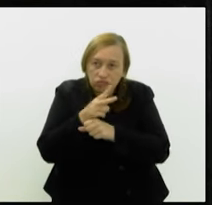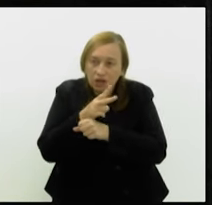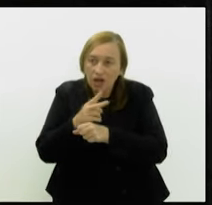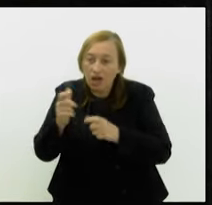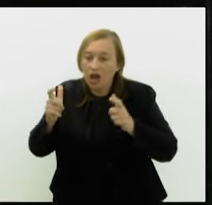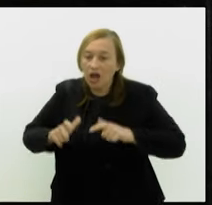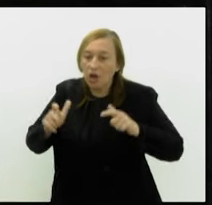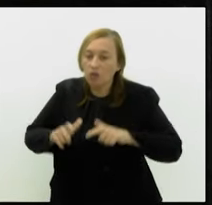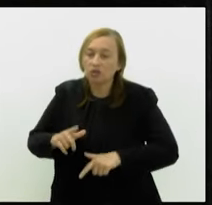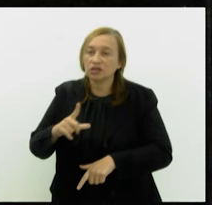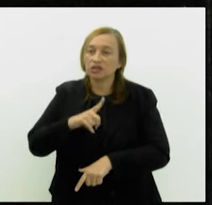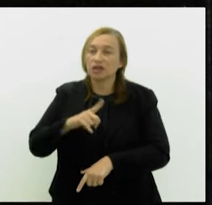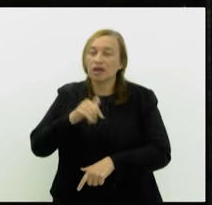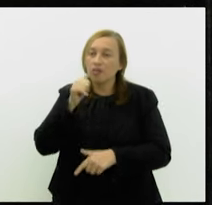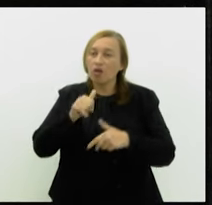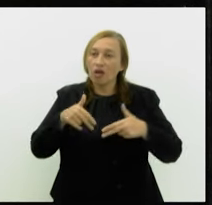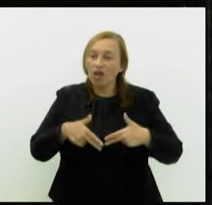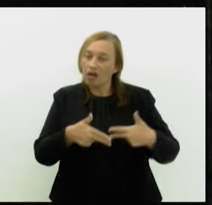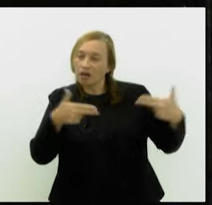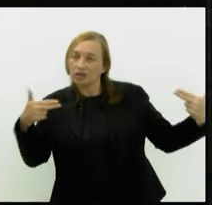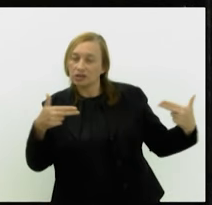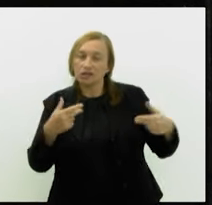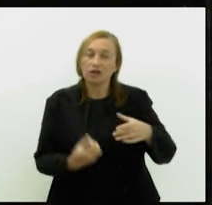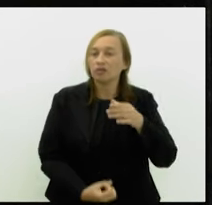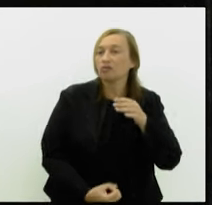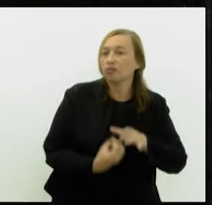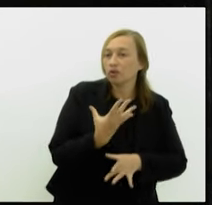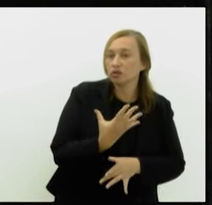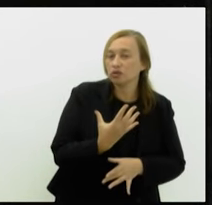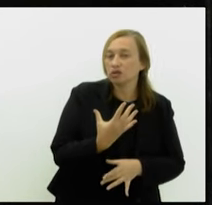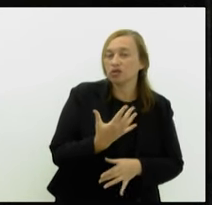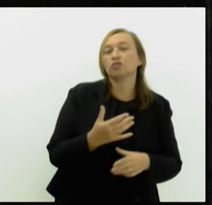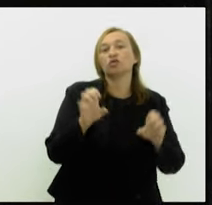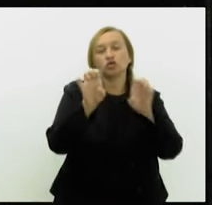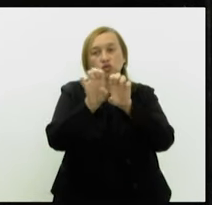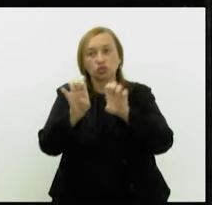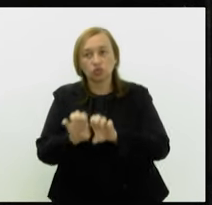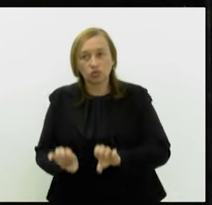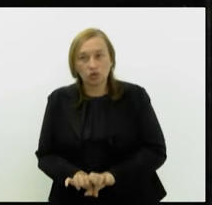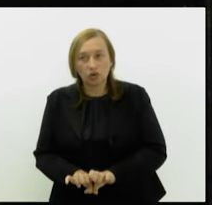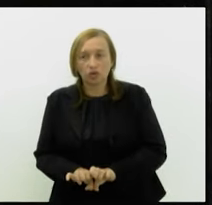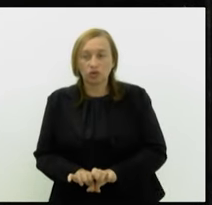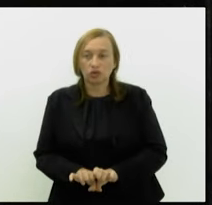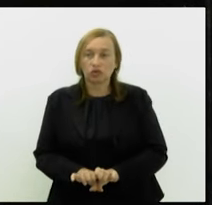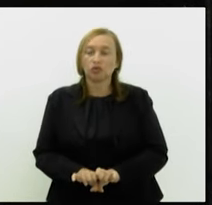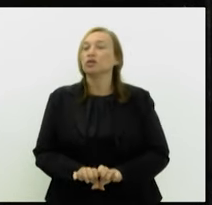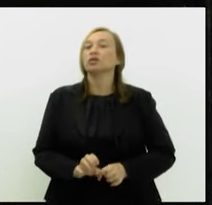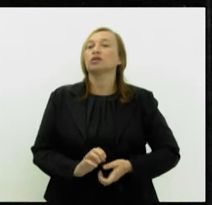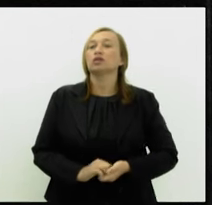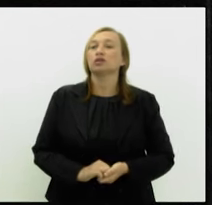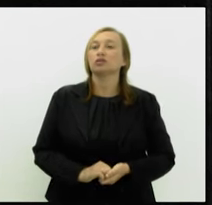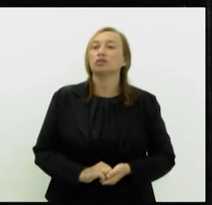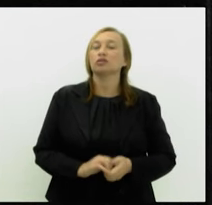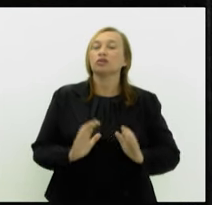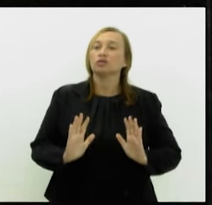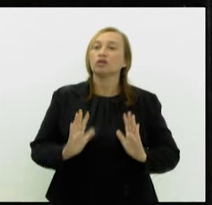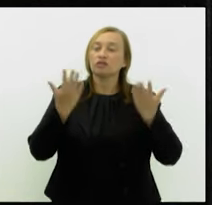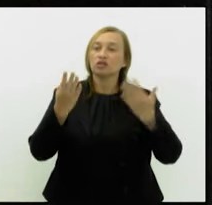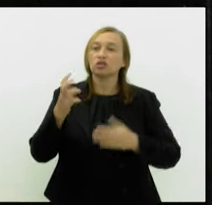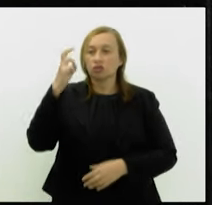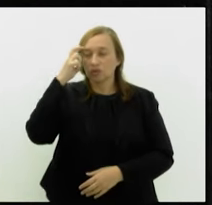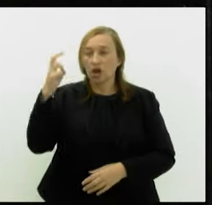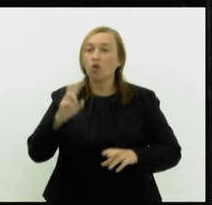nós estamos, seja do ponto de vista da produção estrutural de um evento cultural